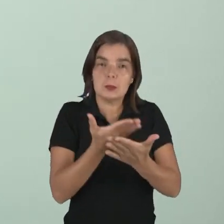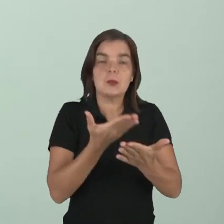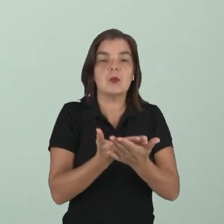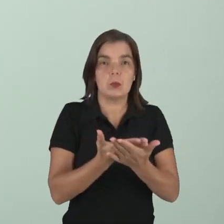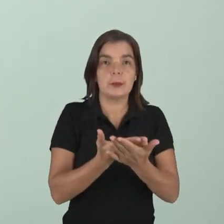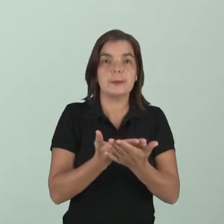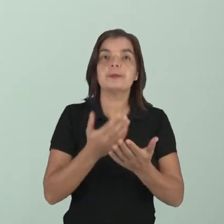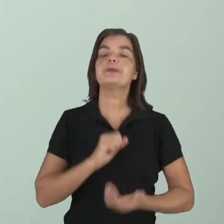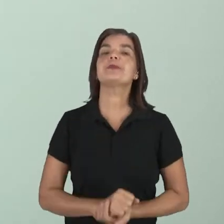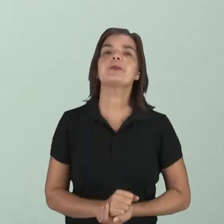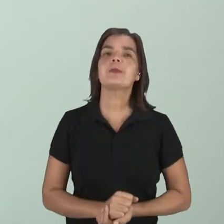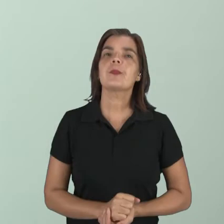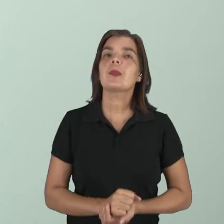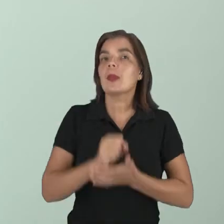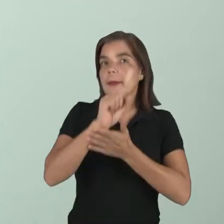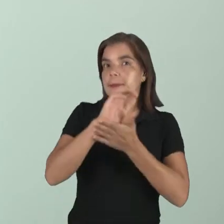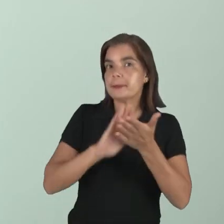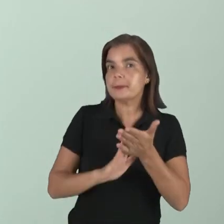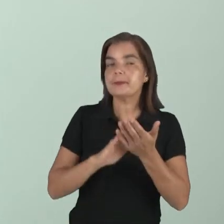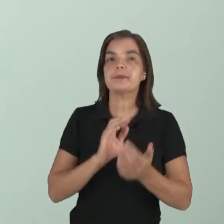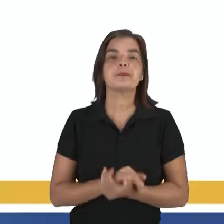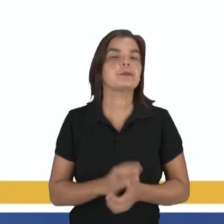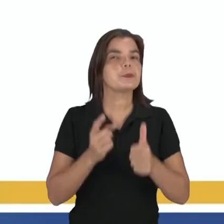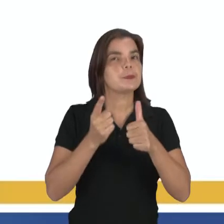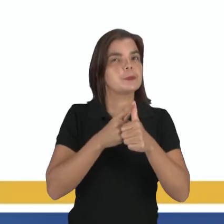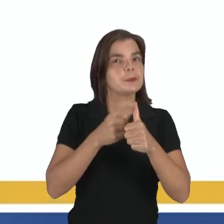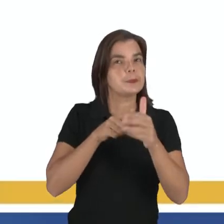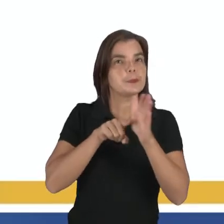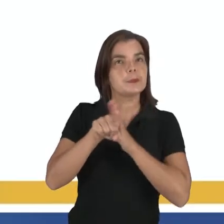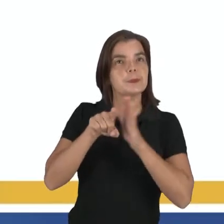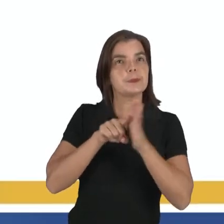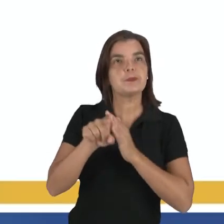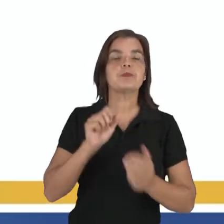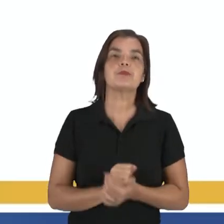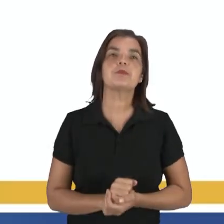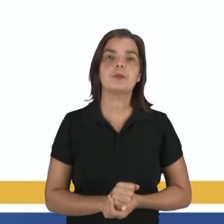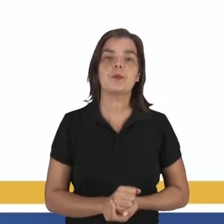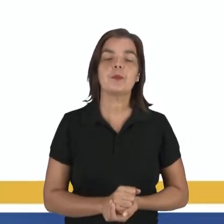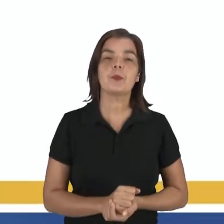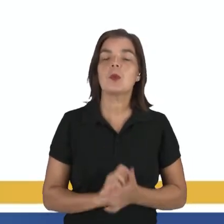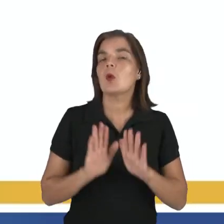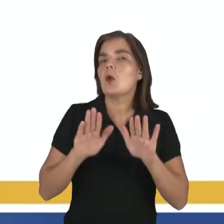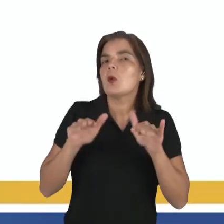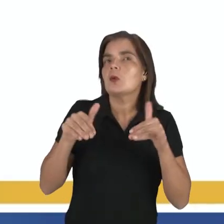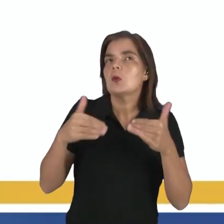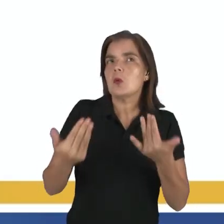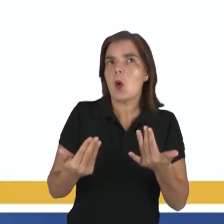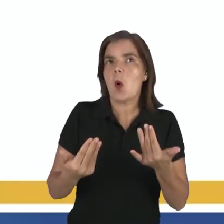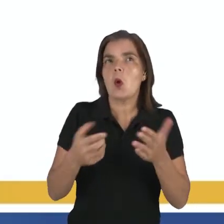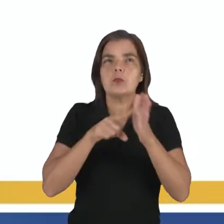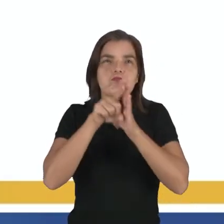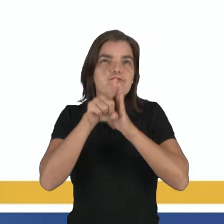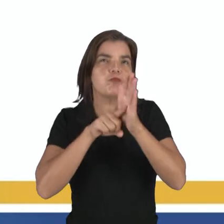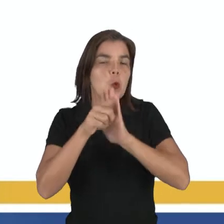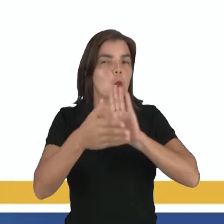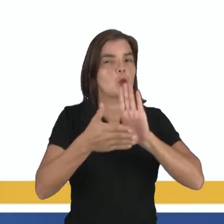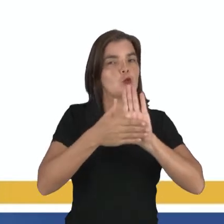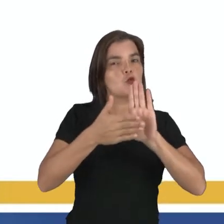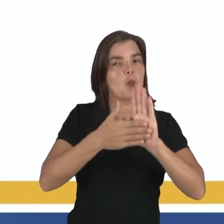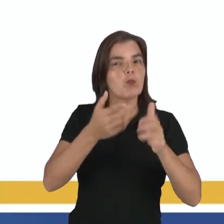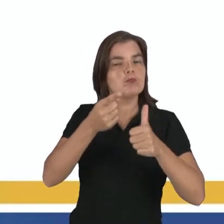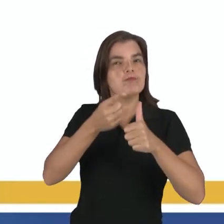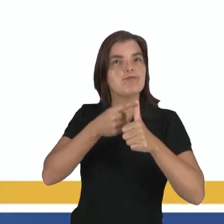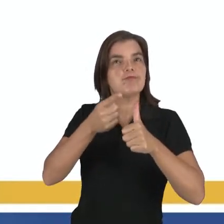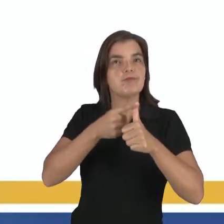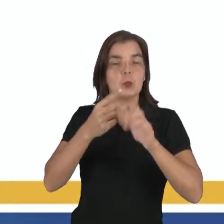trabalhou aqui na aula, nas atividades. Vamos para o nosso primeiro exercitando. Então, a questão 1 pergunta: qual cientista